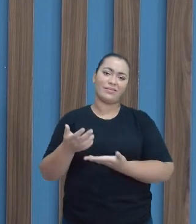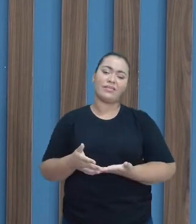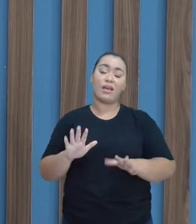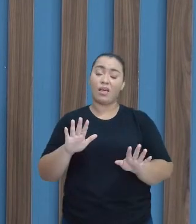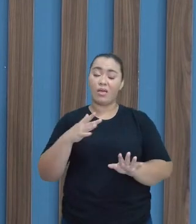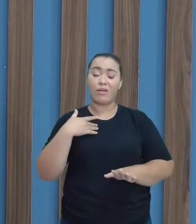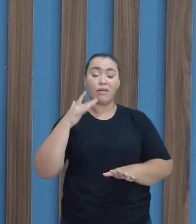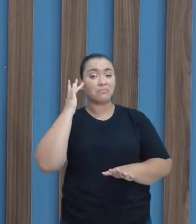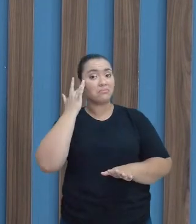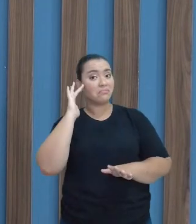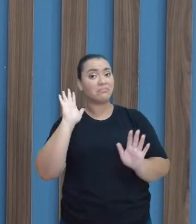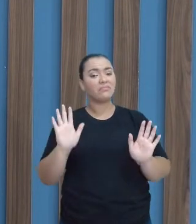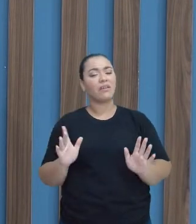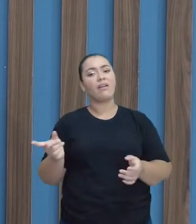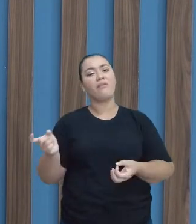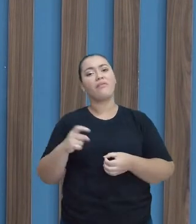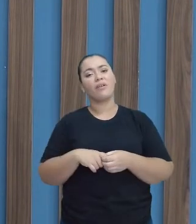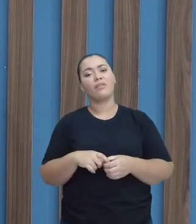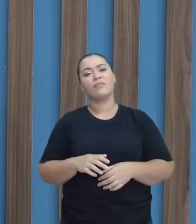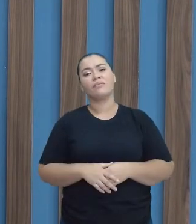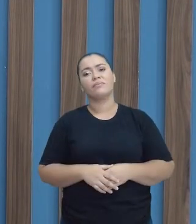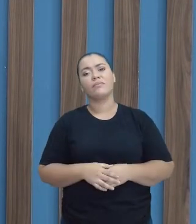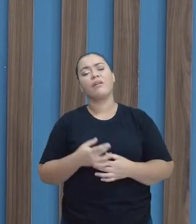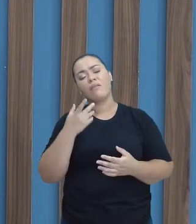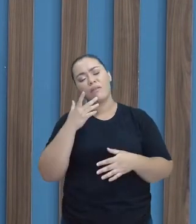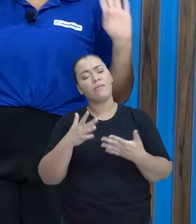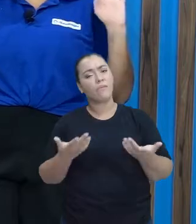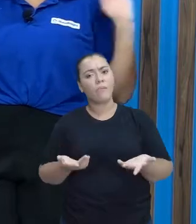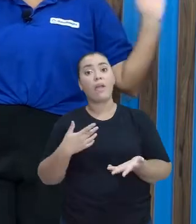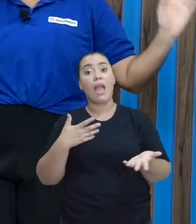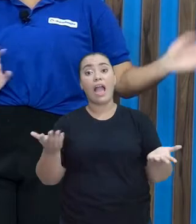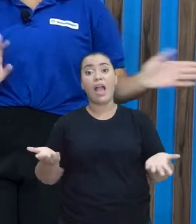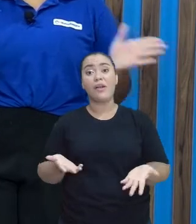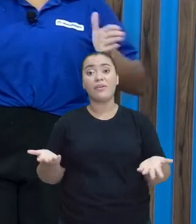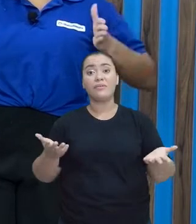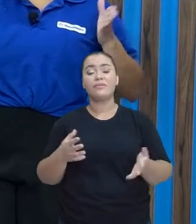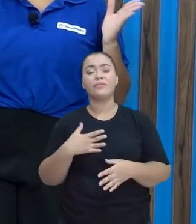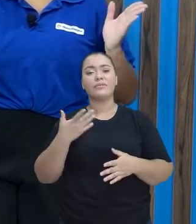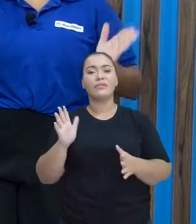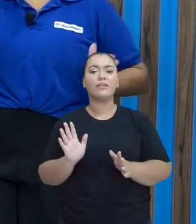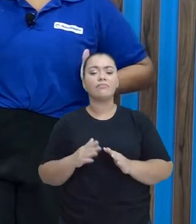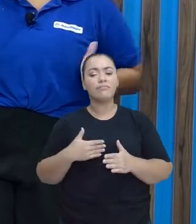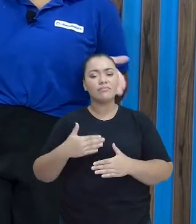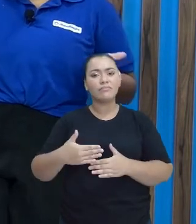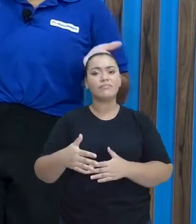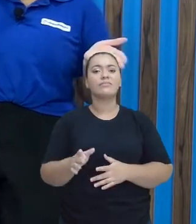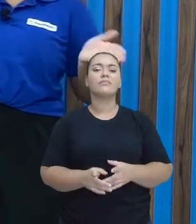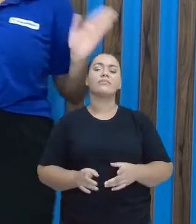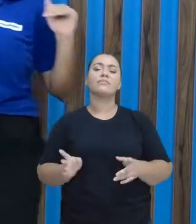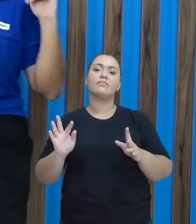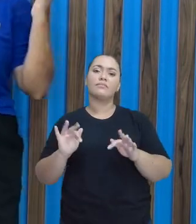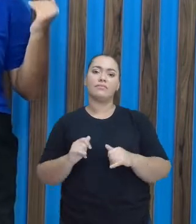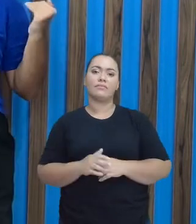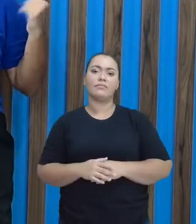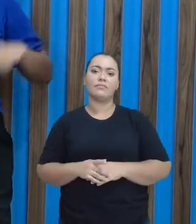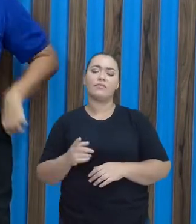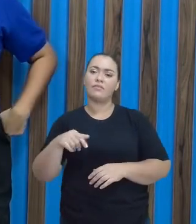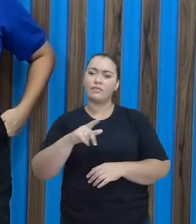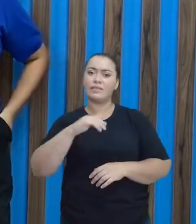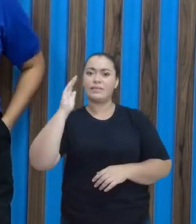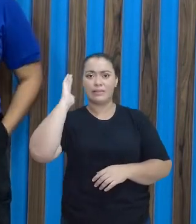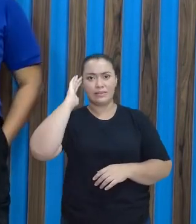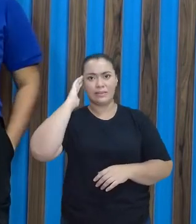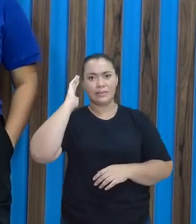Acredito que vai voltar. Ah, maravilha, gente. Também já estamos nos encaminhando já mais para o finalzinho da aula. E aí vocês